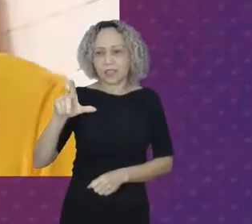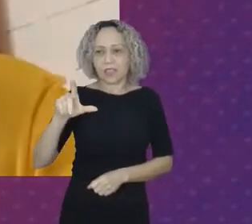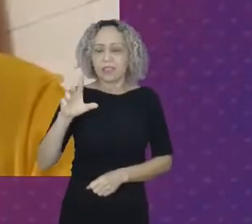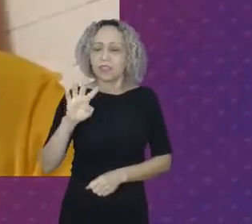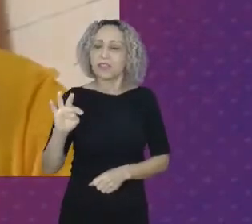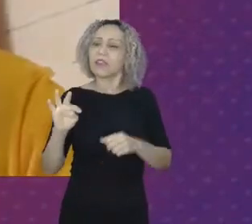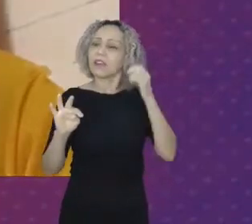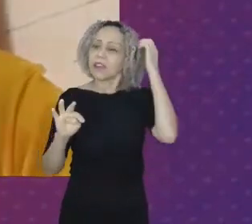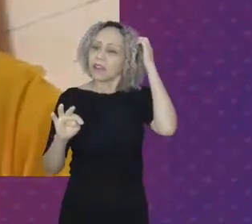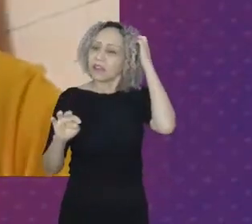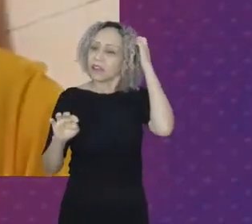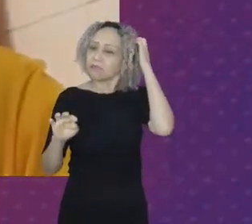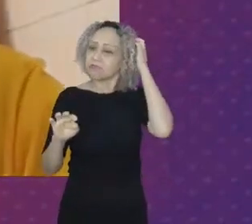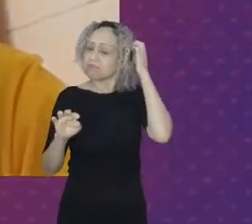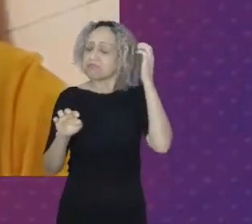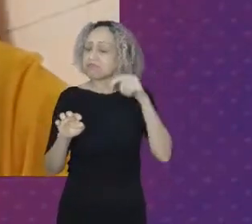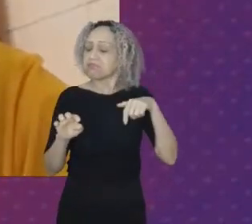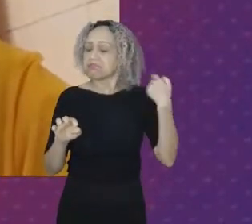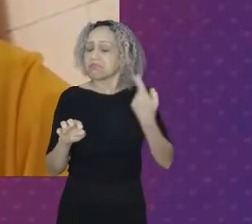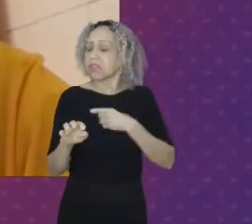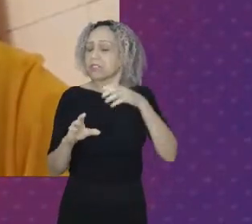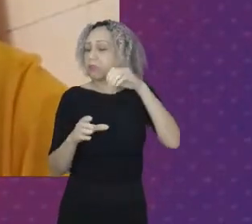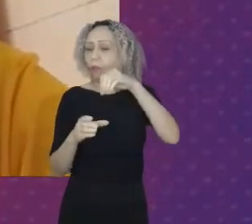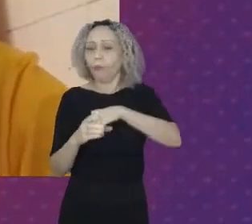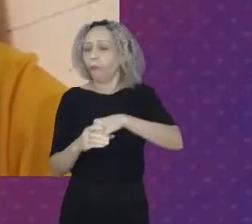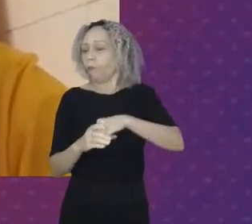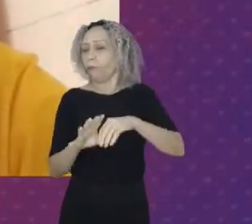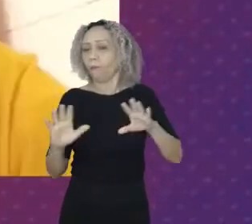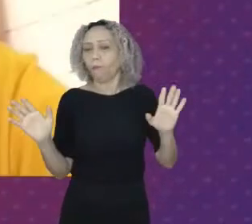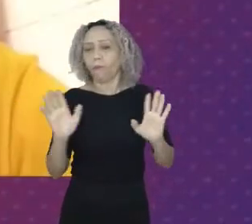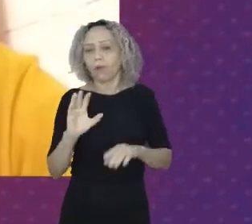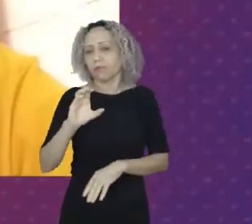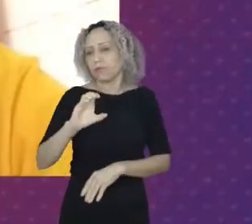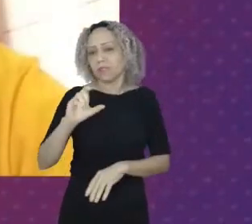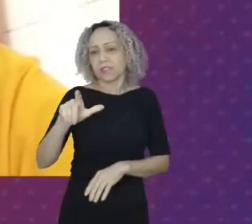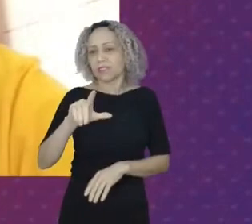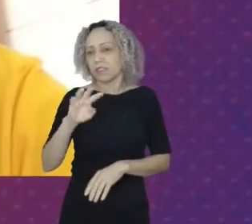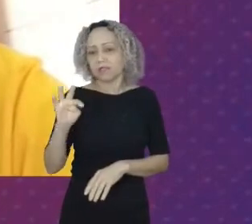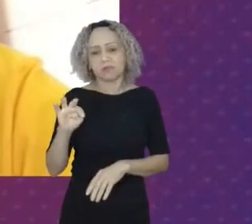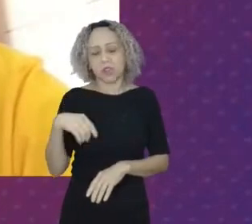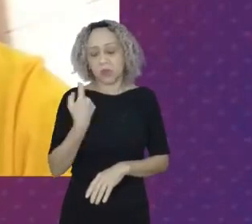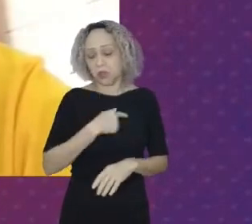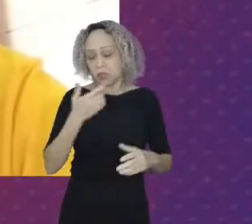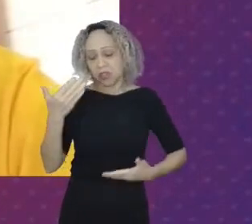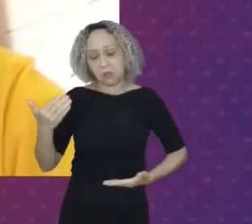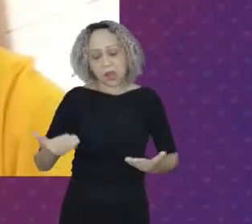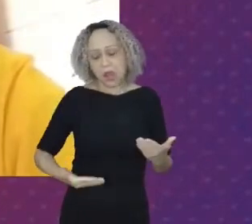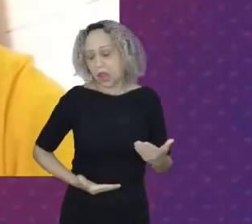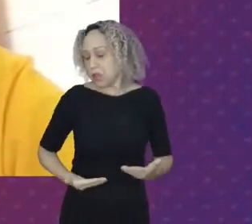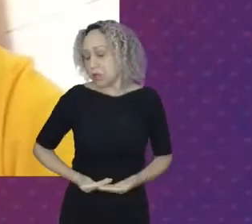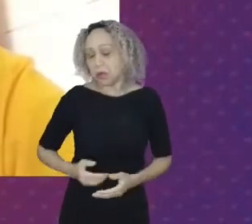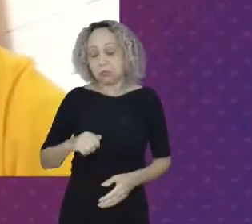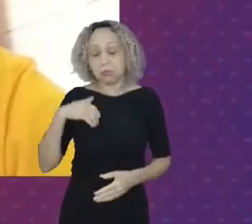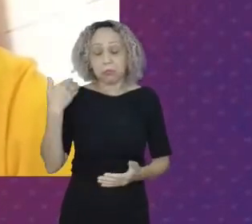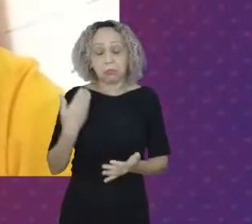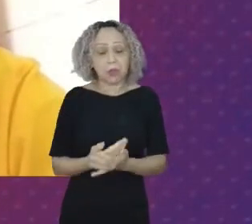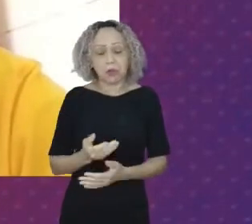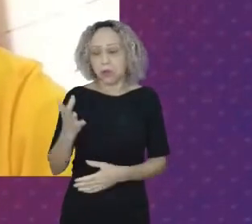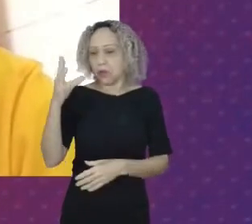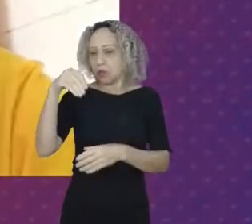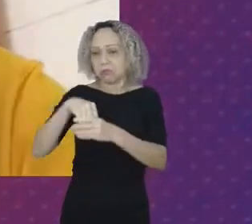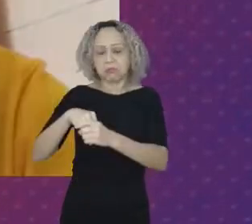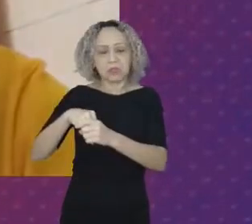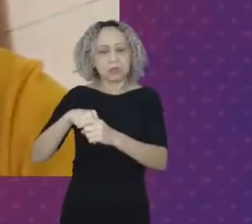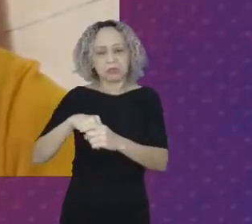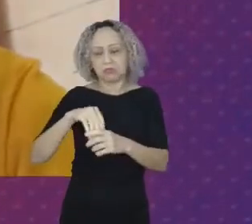CLT e nós não fomos incluídas na CLT, né? E até hoje, com a Lei